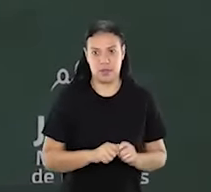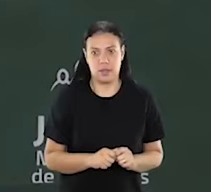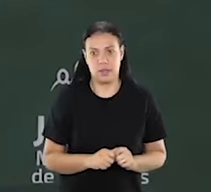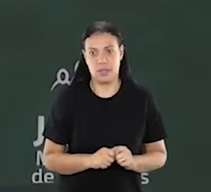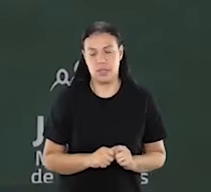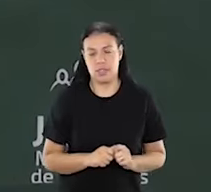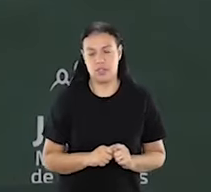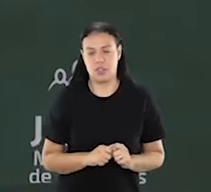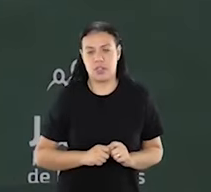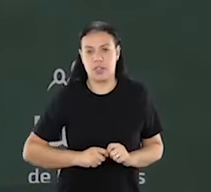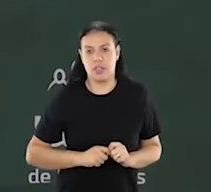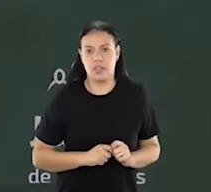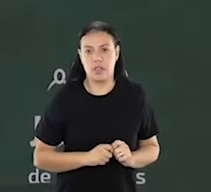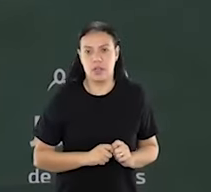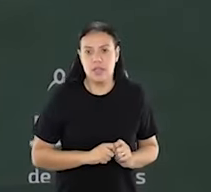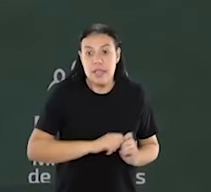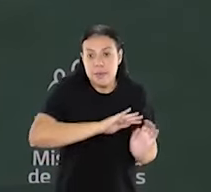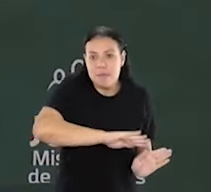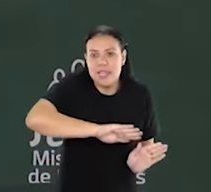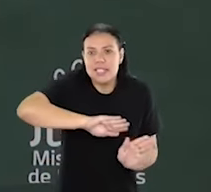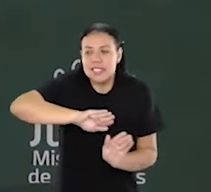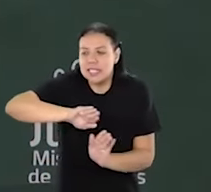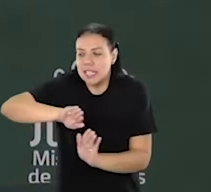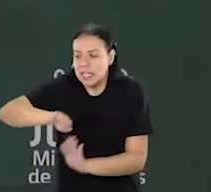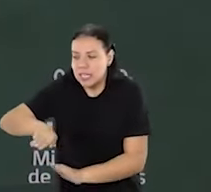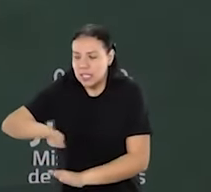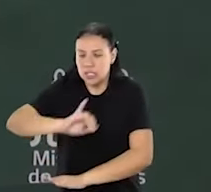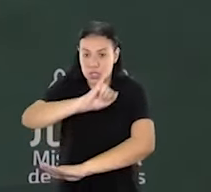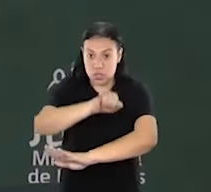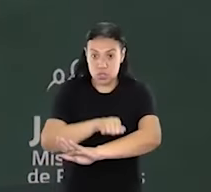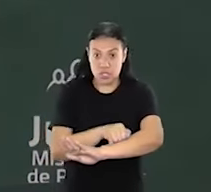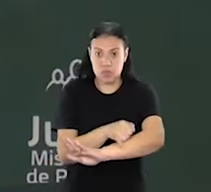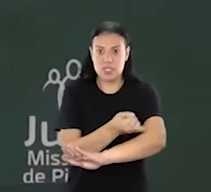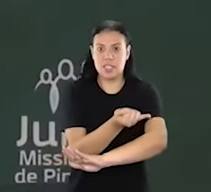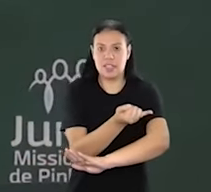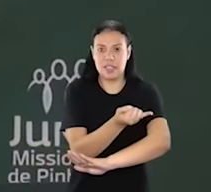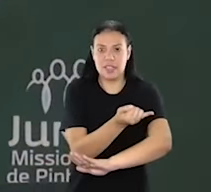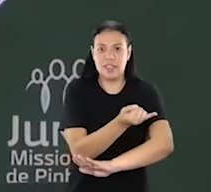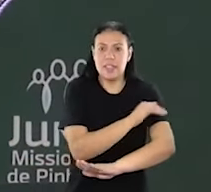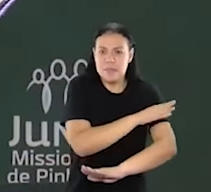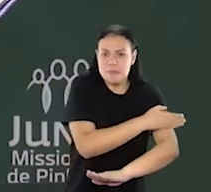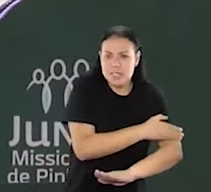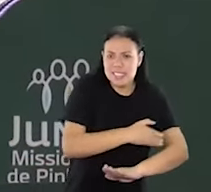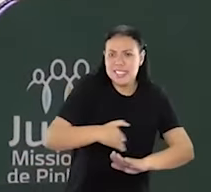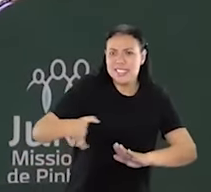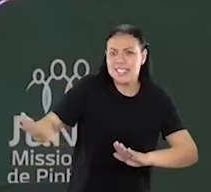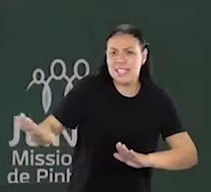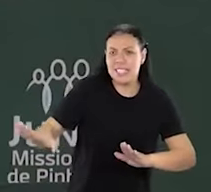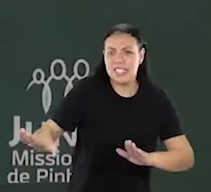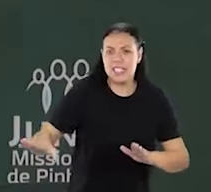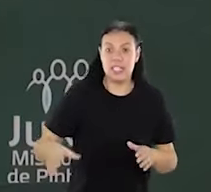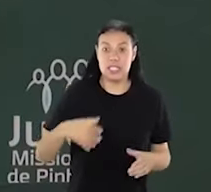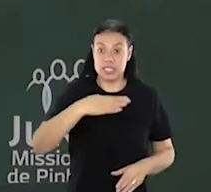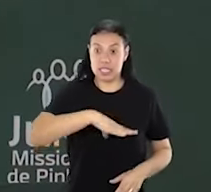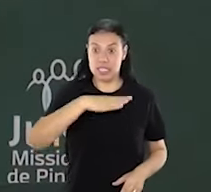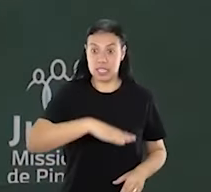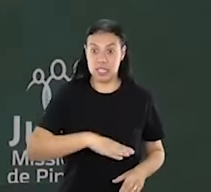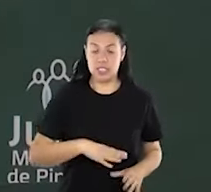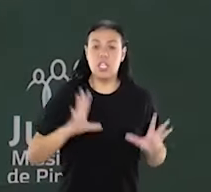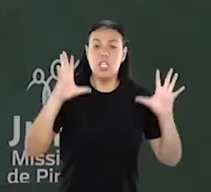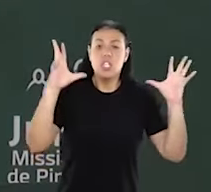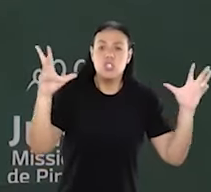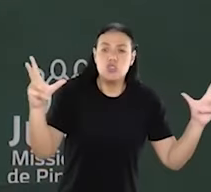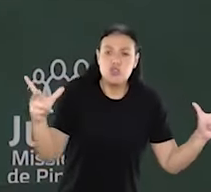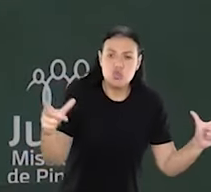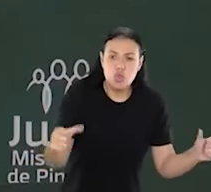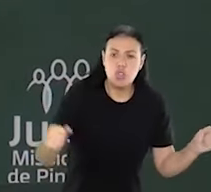seu aparato militar. Até mesmo o tetrarca da Galiléia, Herodes Antipas, nessa festa, vinha